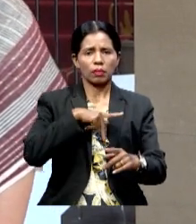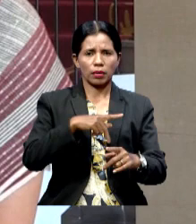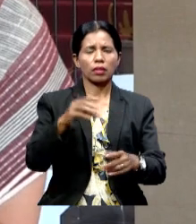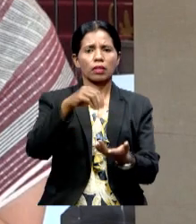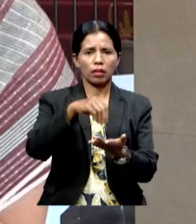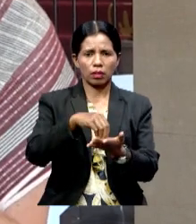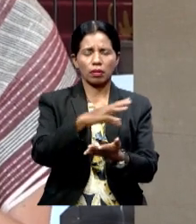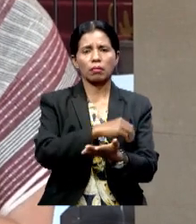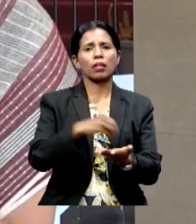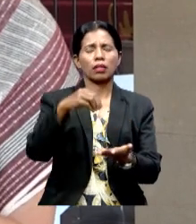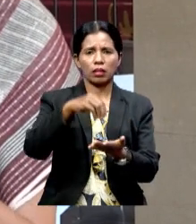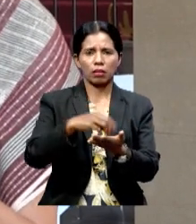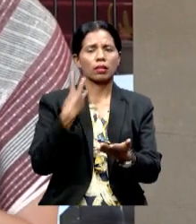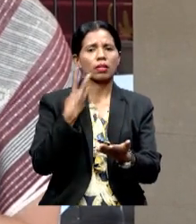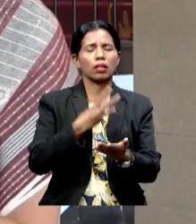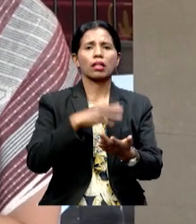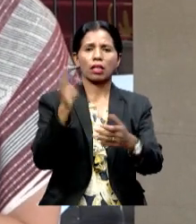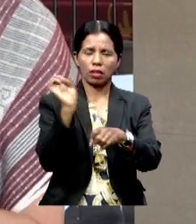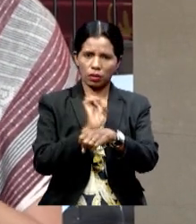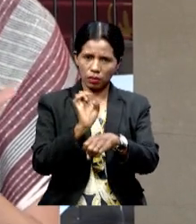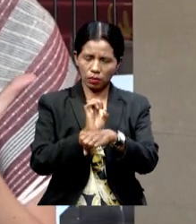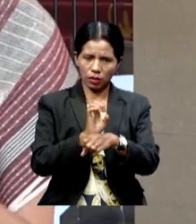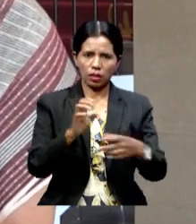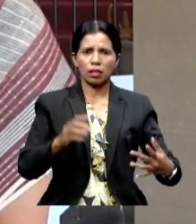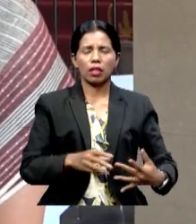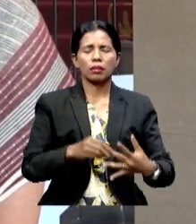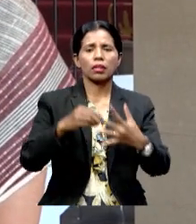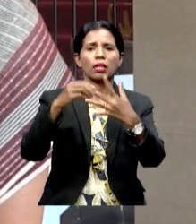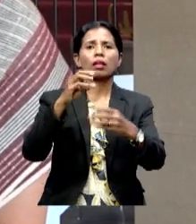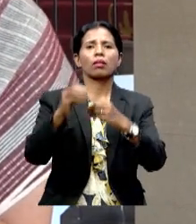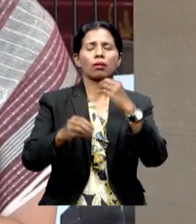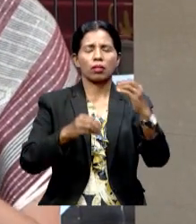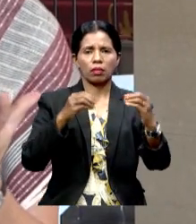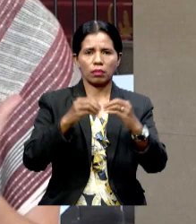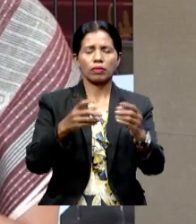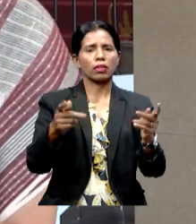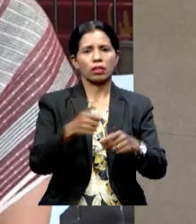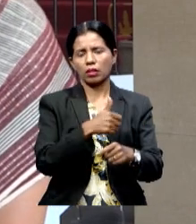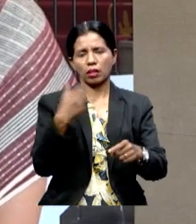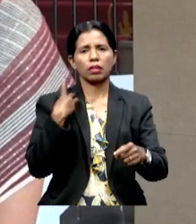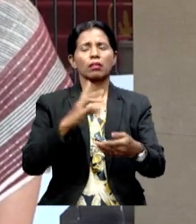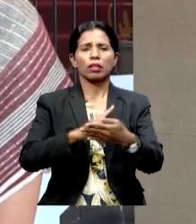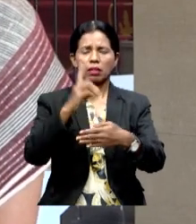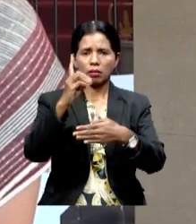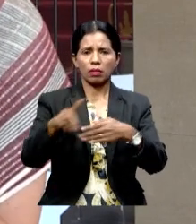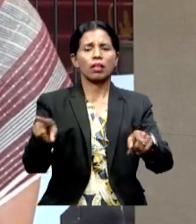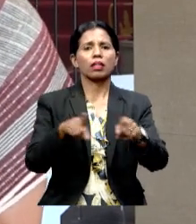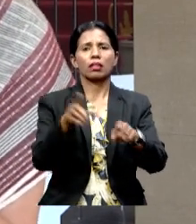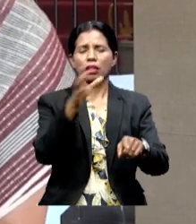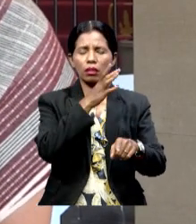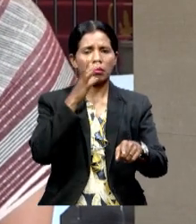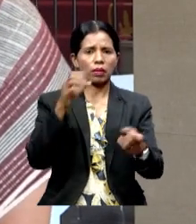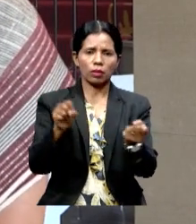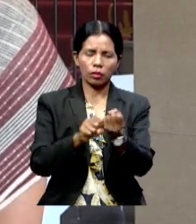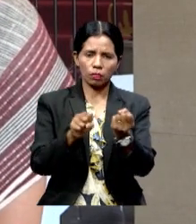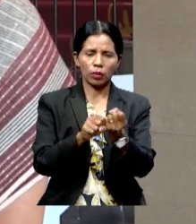belemos melhoria a itania economia e liu-liu-mos com a setor circelo que estamos tendo liu-liu-mos na agricultura, né, bele apoio também a